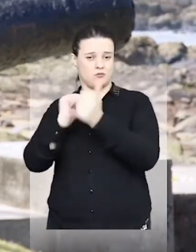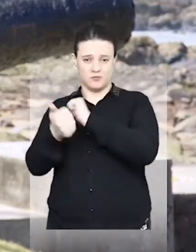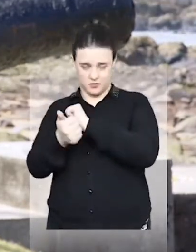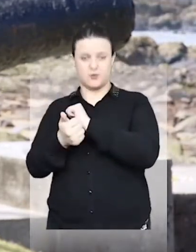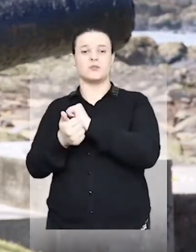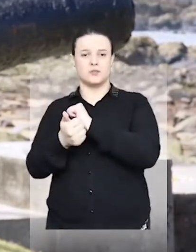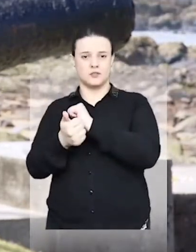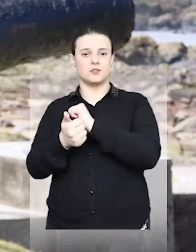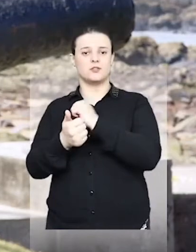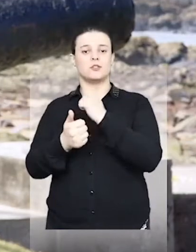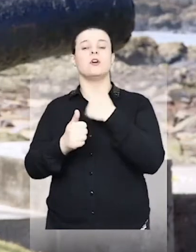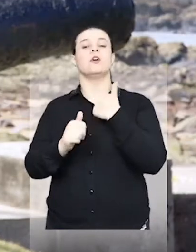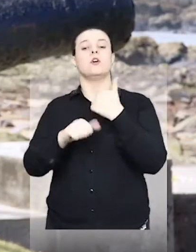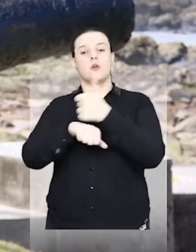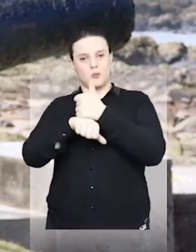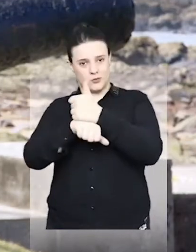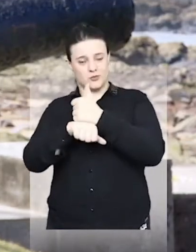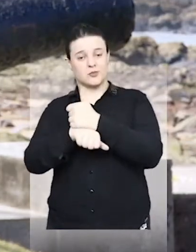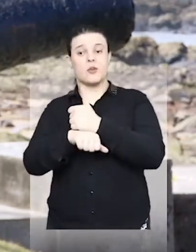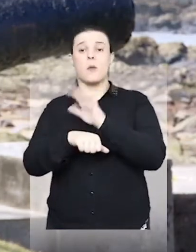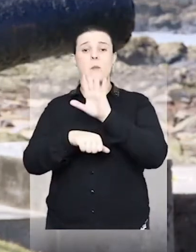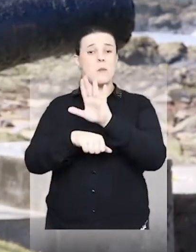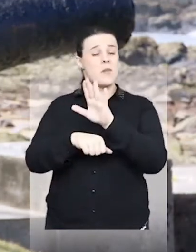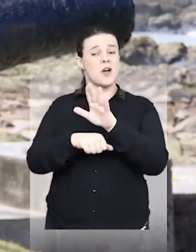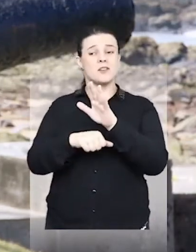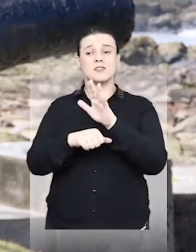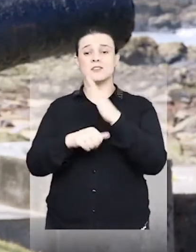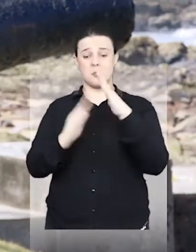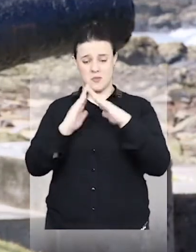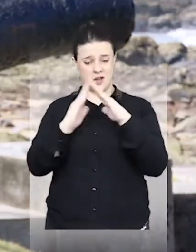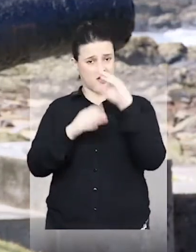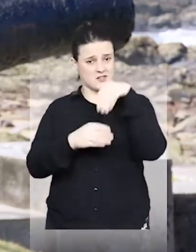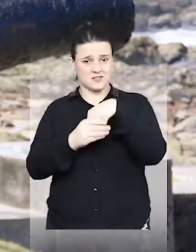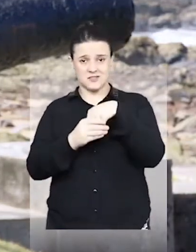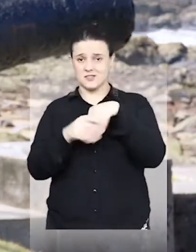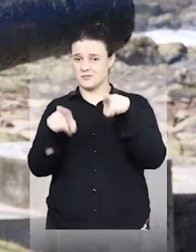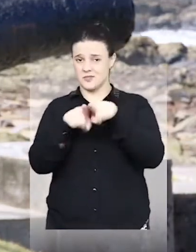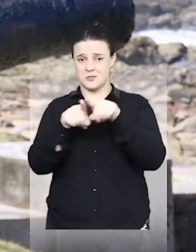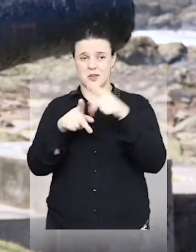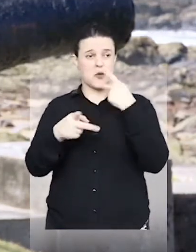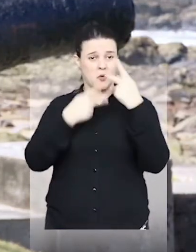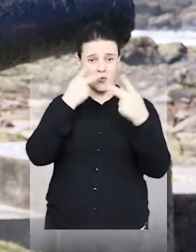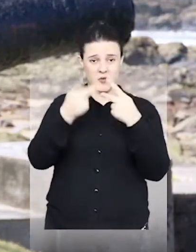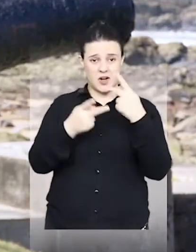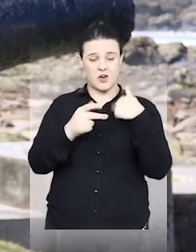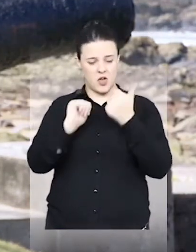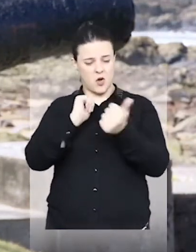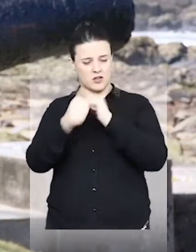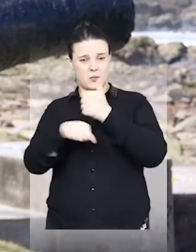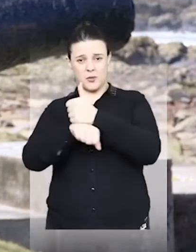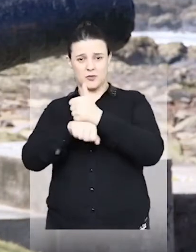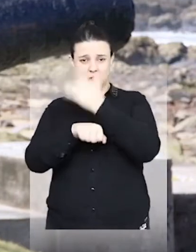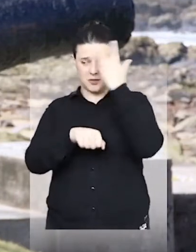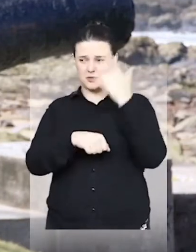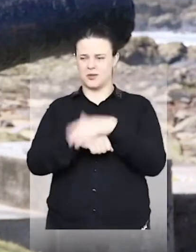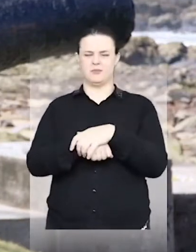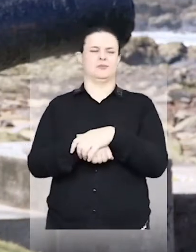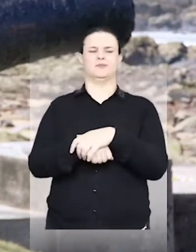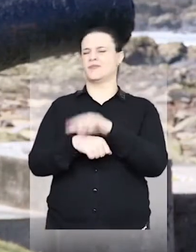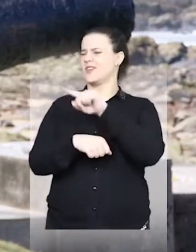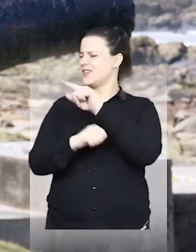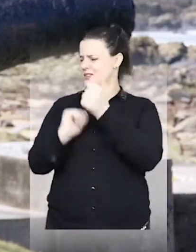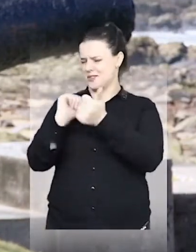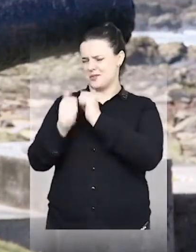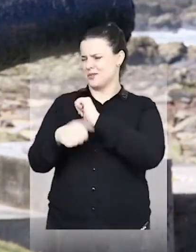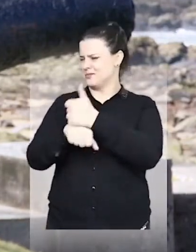esporte, viver para o esporte como atleta profissional. Mas isso até dentro da minha casa, quando eu falo que eu sou atleta profissional, a pessoa acha que não,